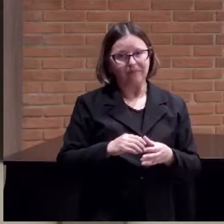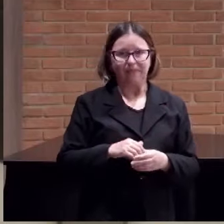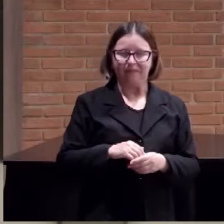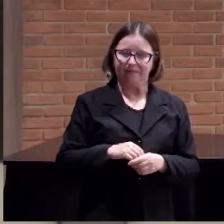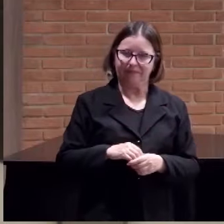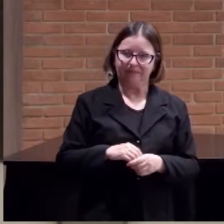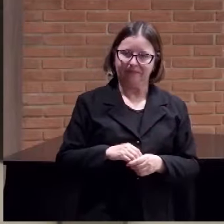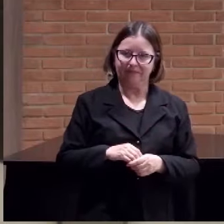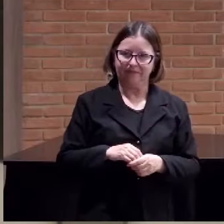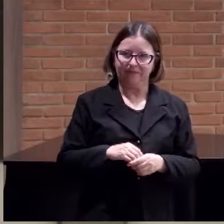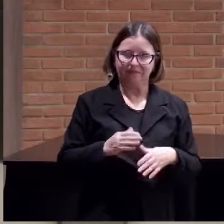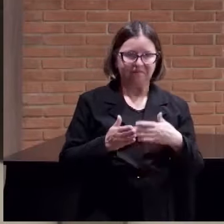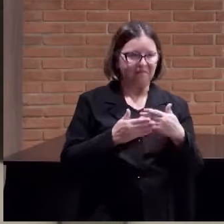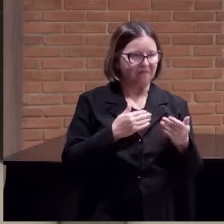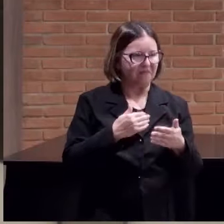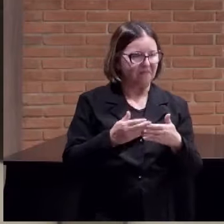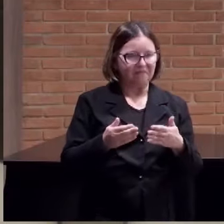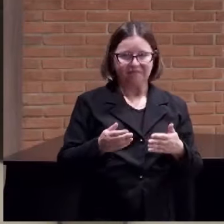Qualquer.